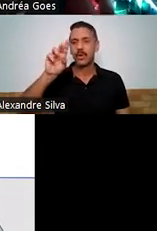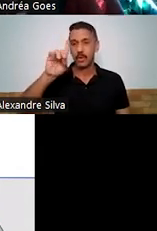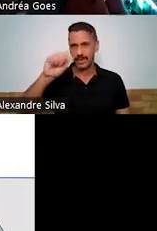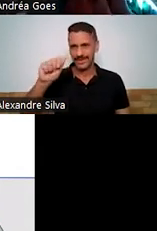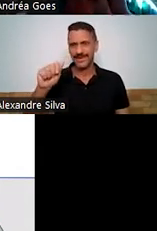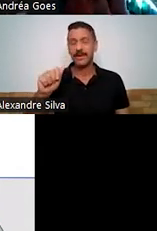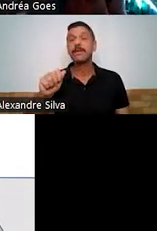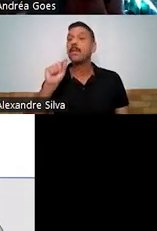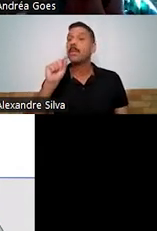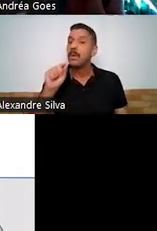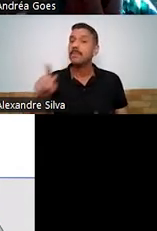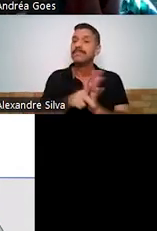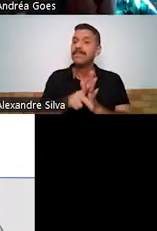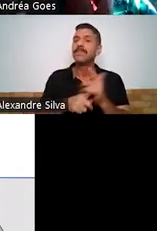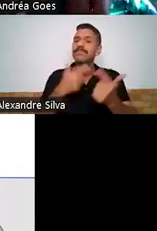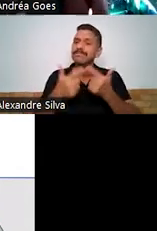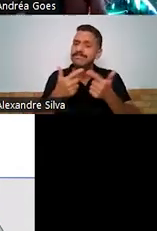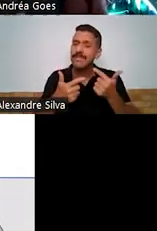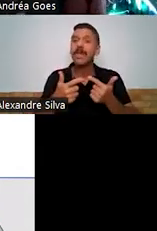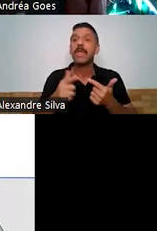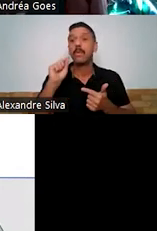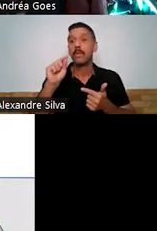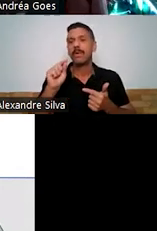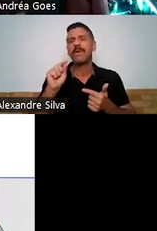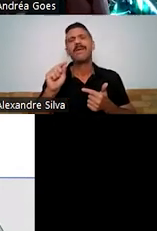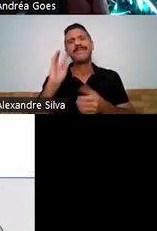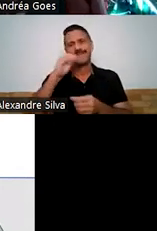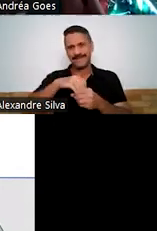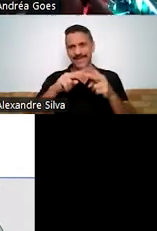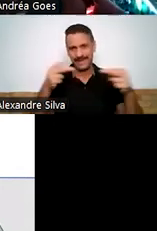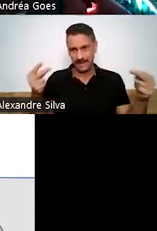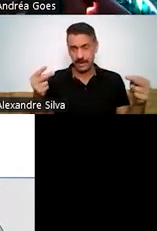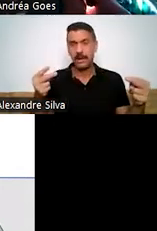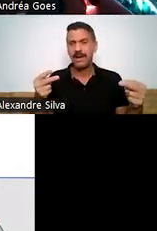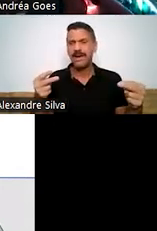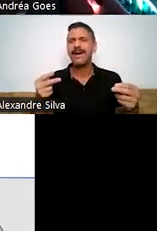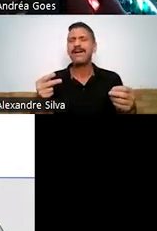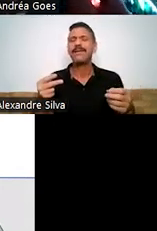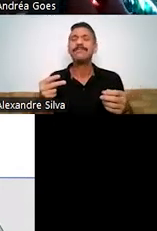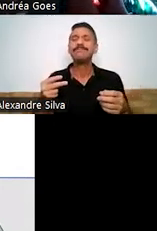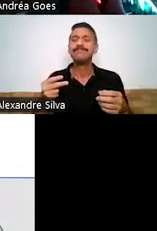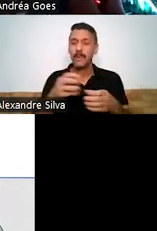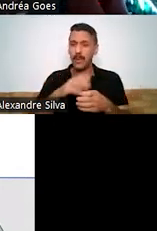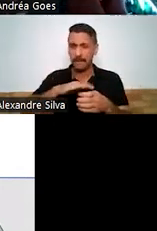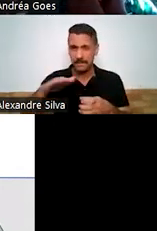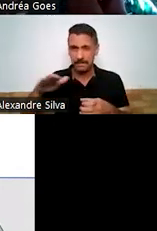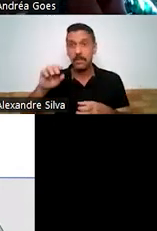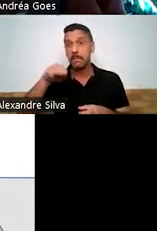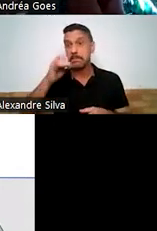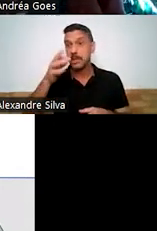onde, como a gente sabe, o DNA mitocondrial ele é origem materna, ele é de origem, a gente pode